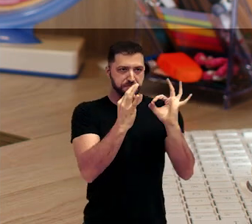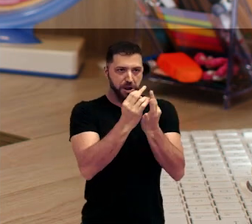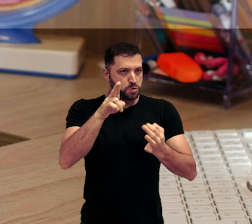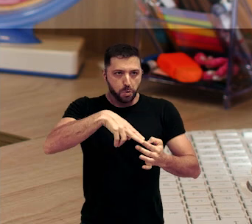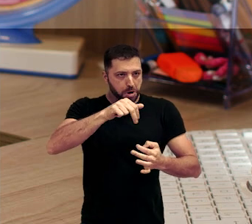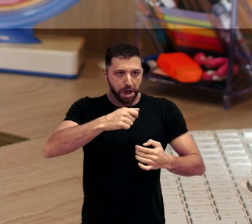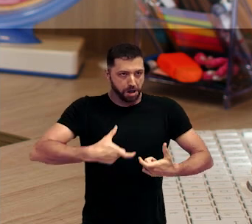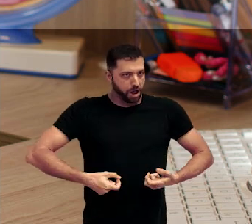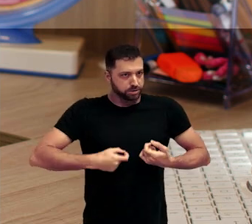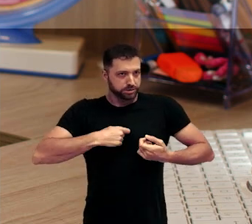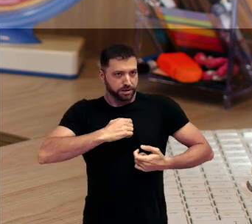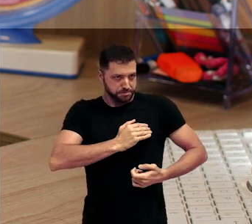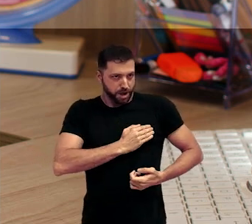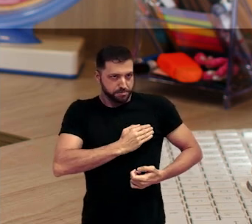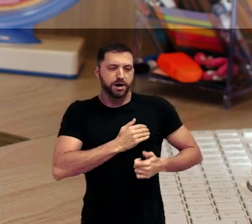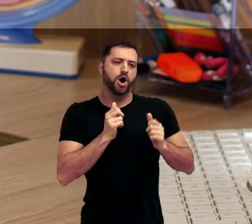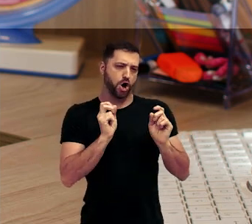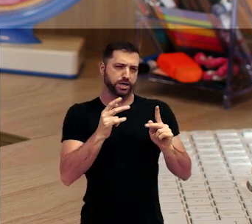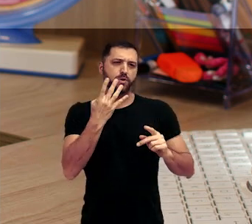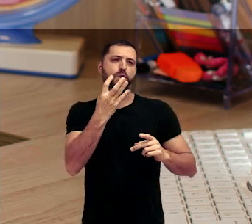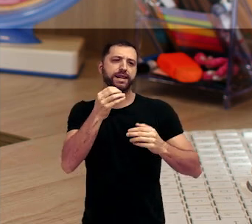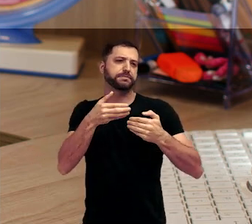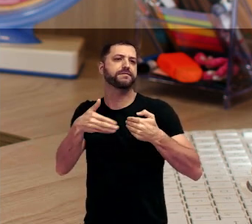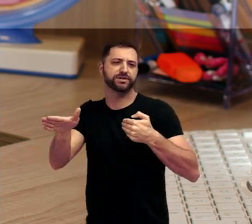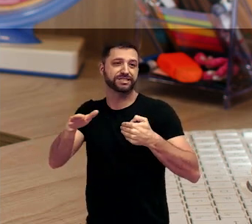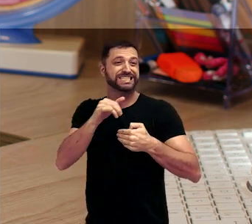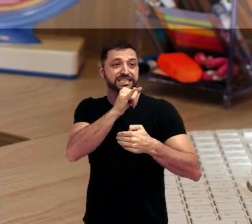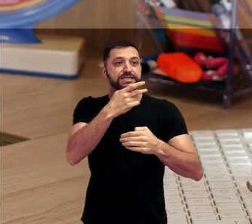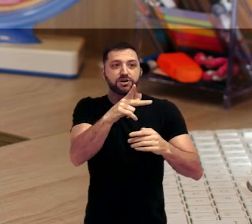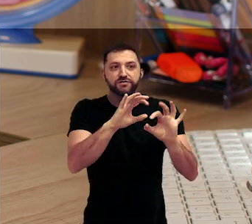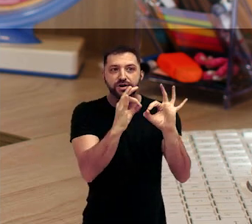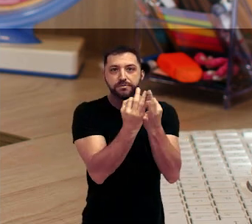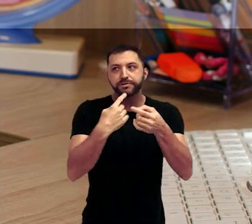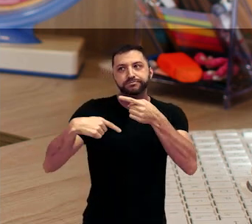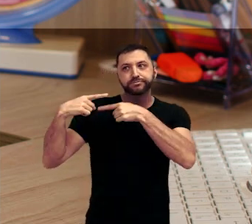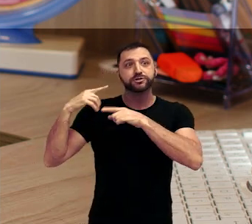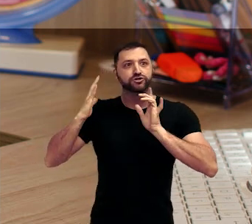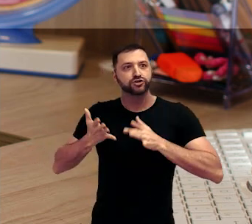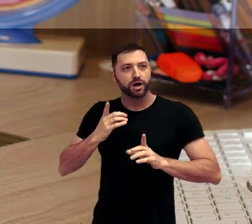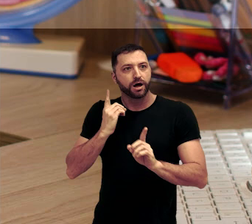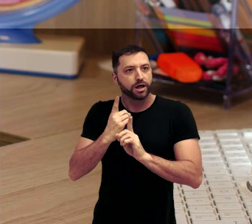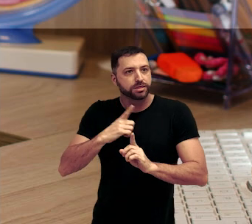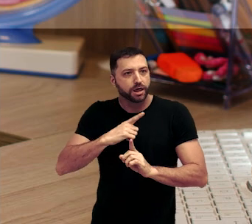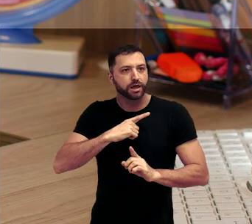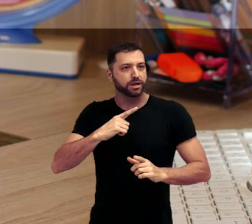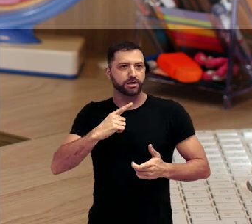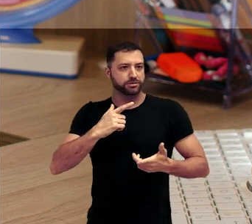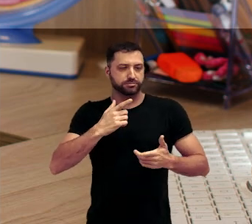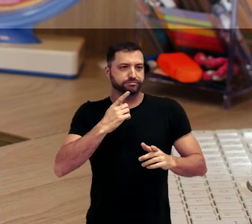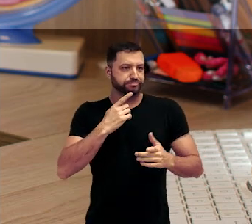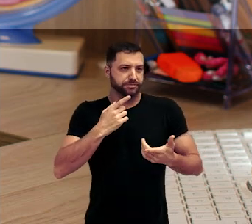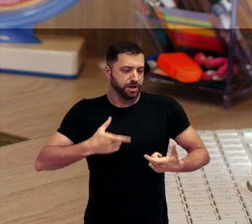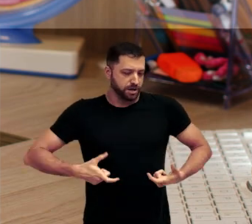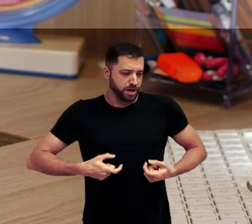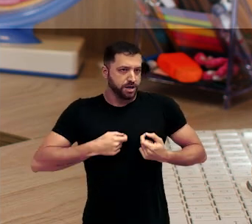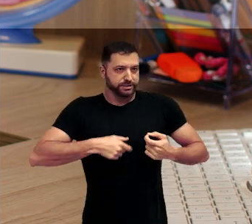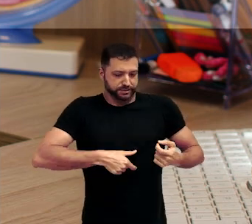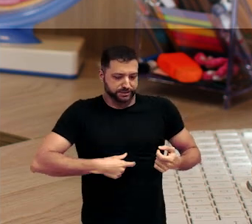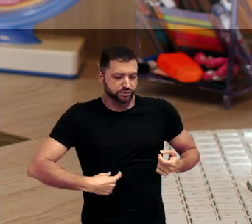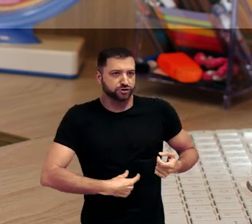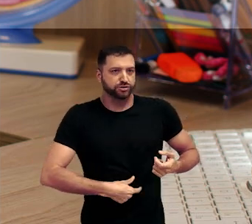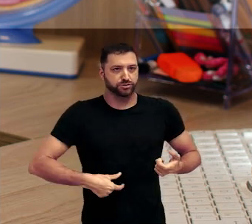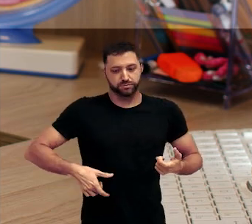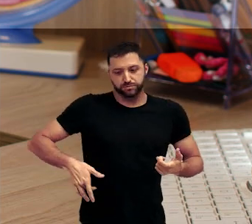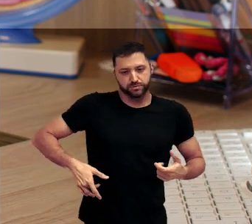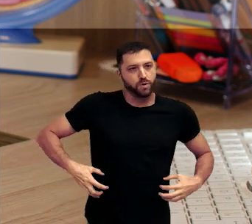a partir dos 40 anos, isso para pacientes que não têm histórico familiar nem nenhum fator de risco maior para câncer de mama. Para aquelas que têm uma história familiar